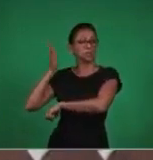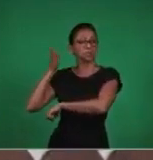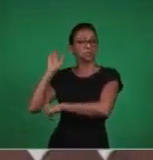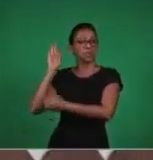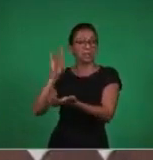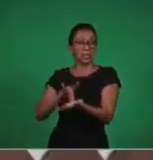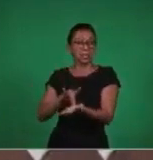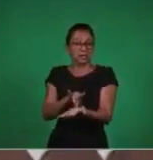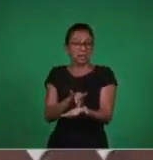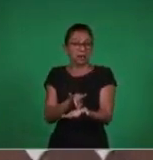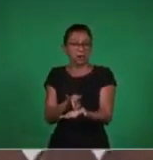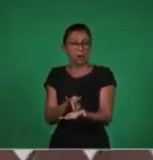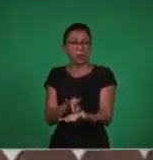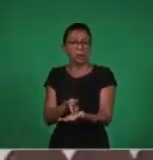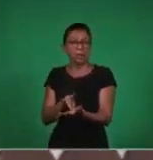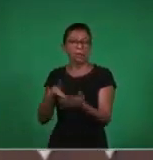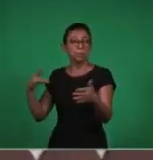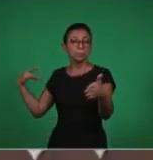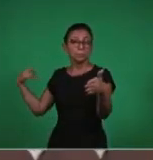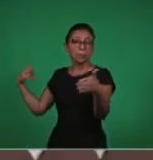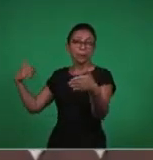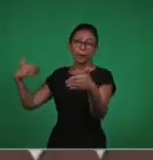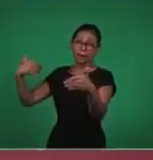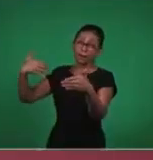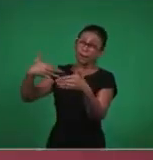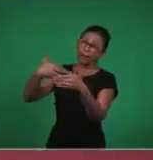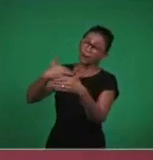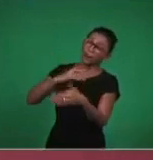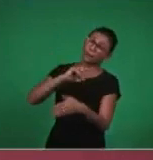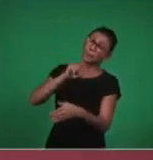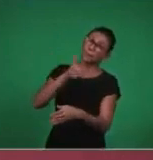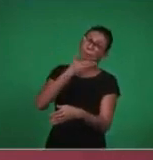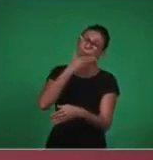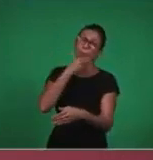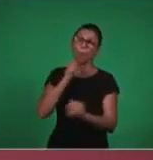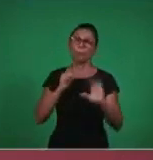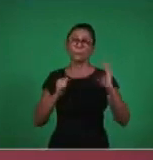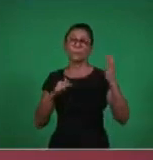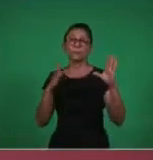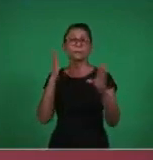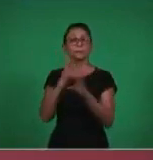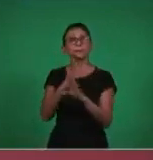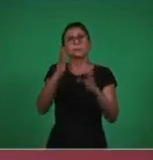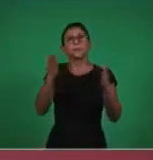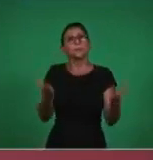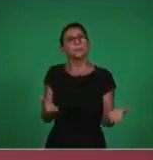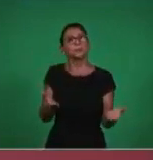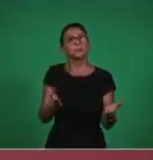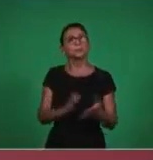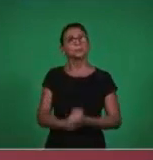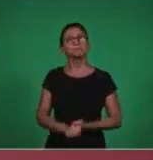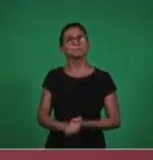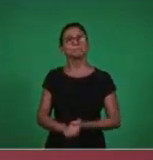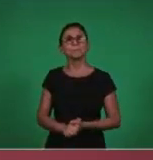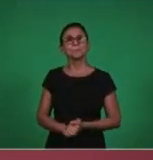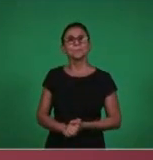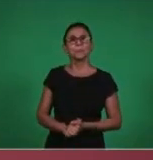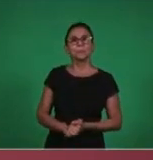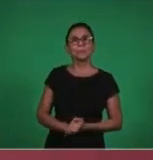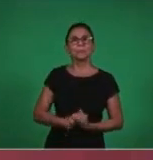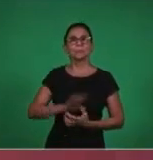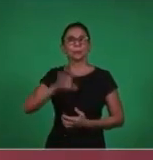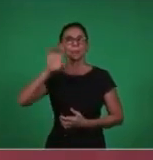aquilo. E o que é que diz a Bíblia? O segredo de Deus é encobrir o negócio. Quer dizer, ele fez e